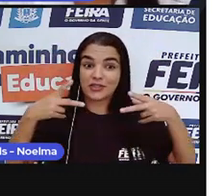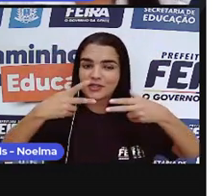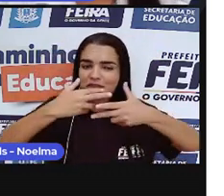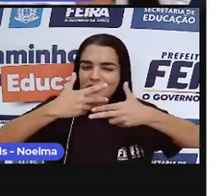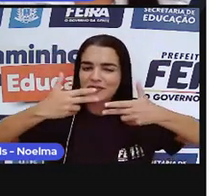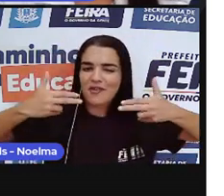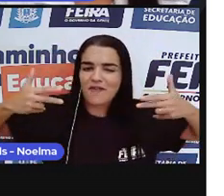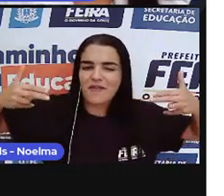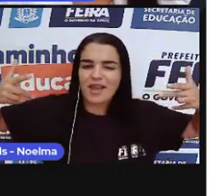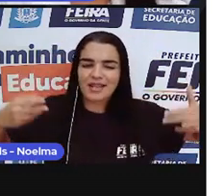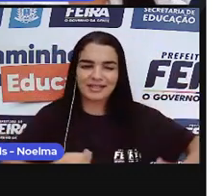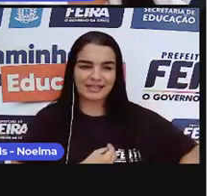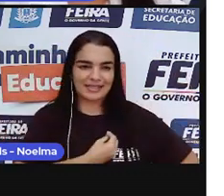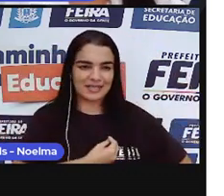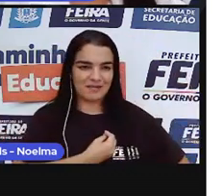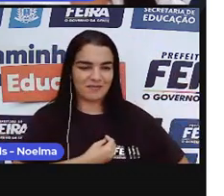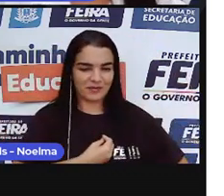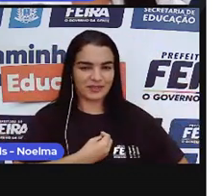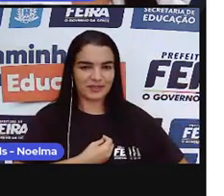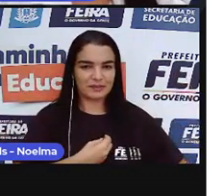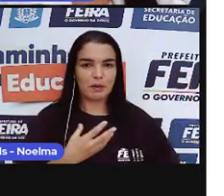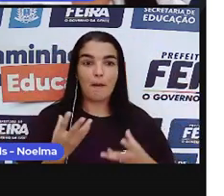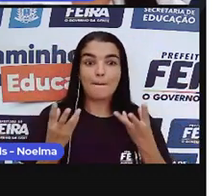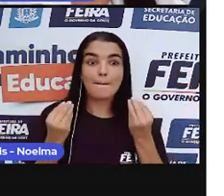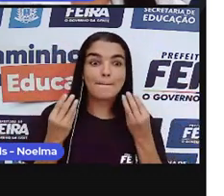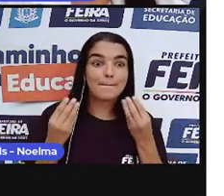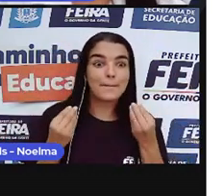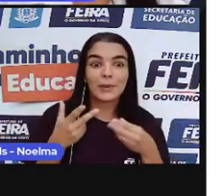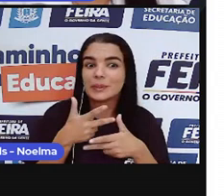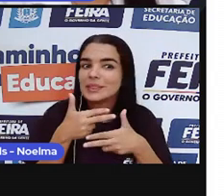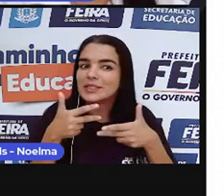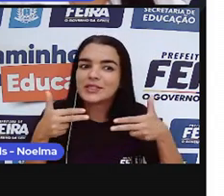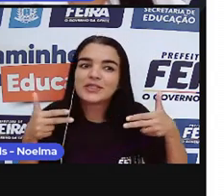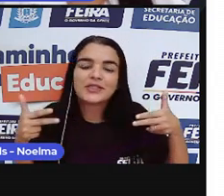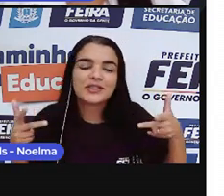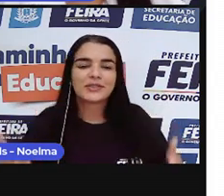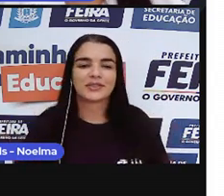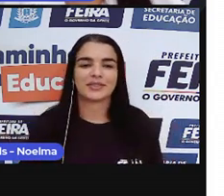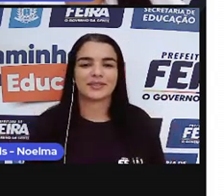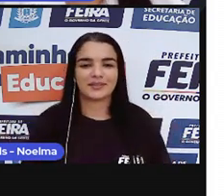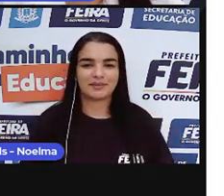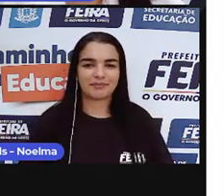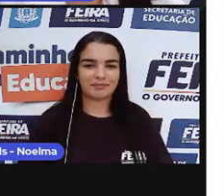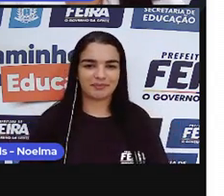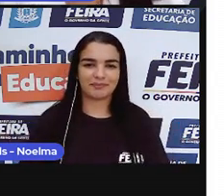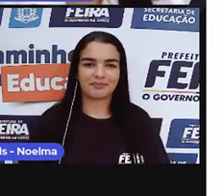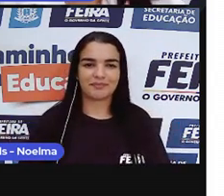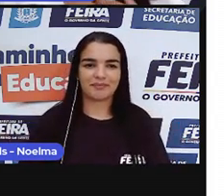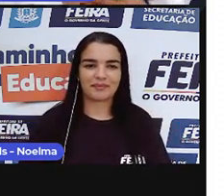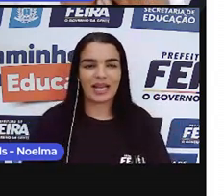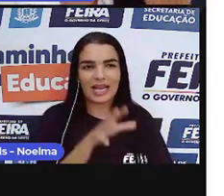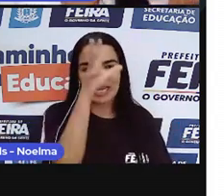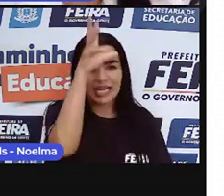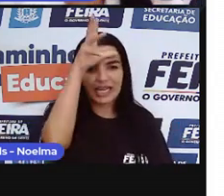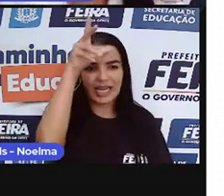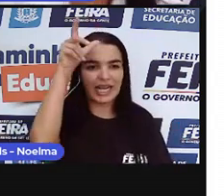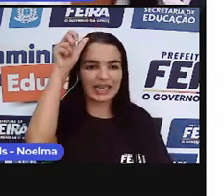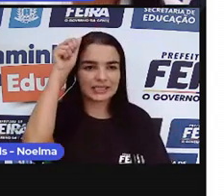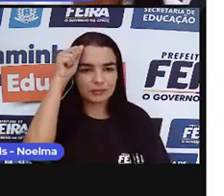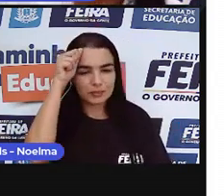vidas. Então, nós vamos falar sobre essa diversidade de vidas que há na floresta amazônica, que diz respeito